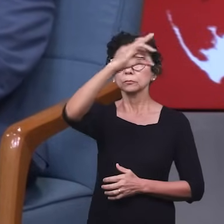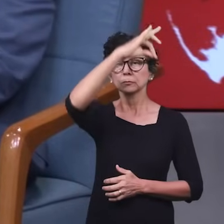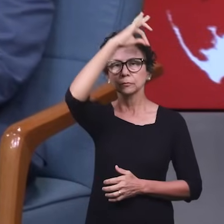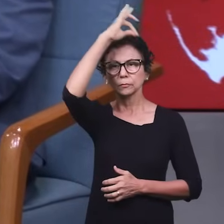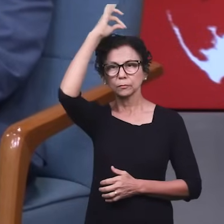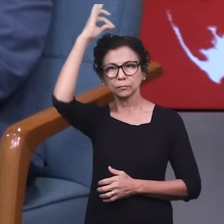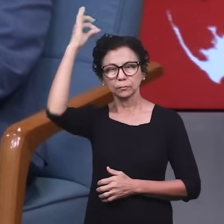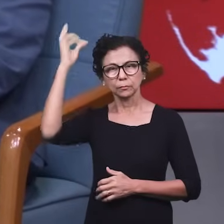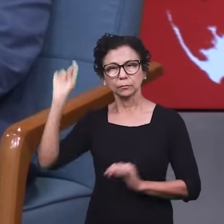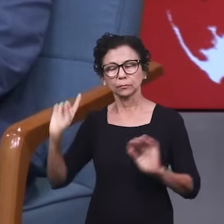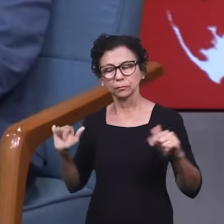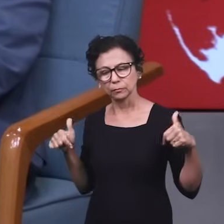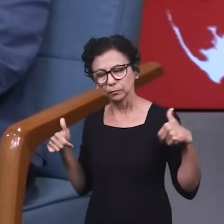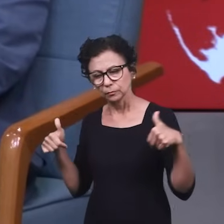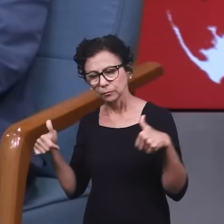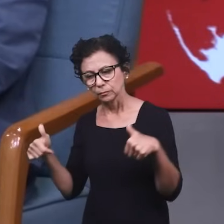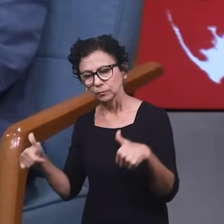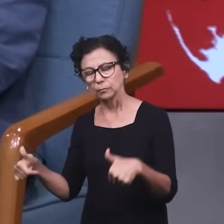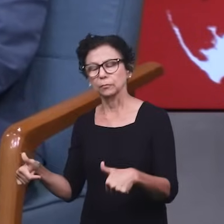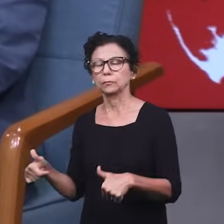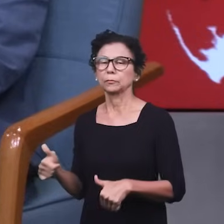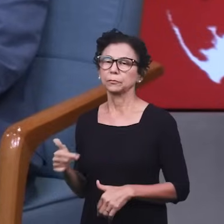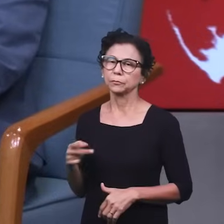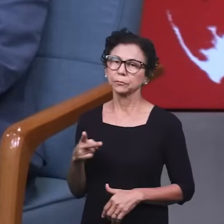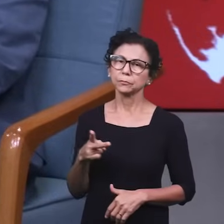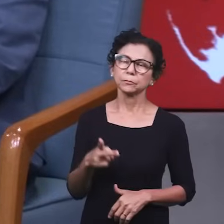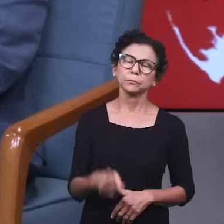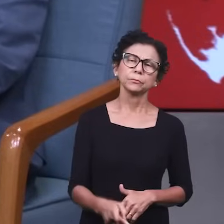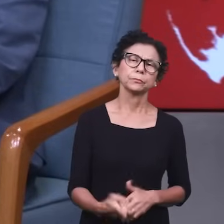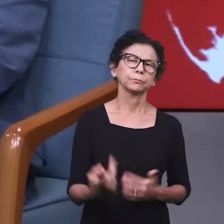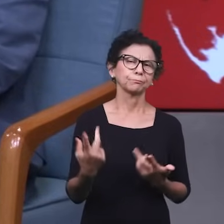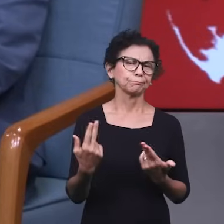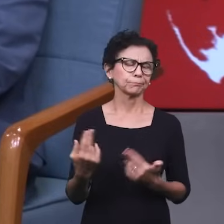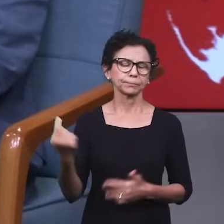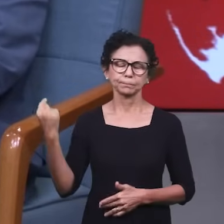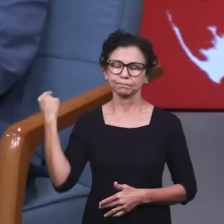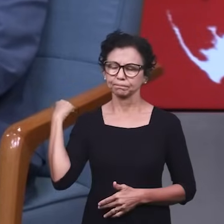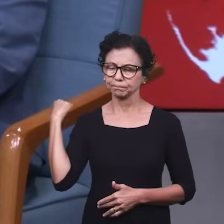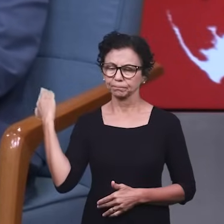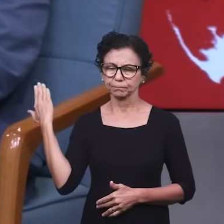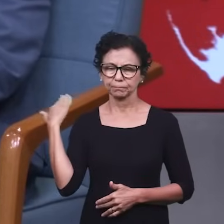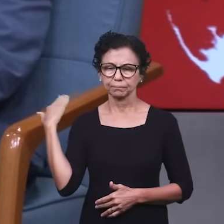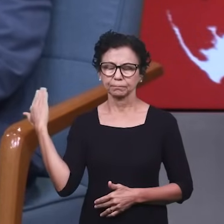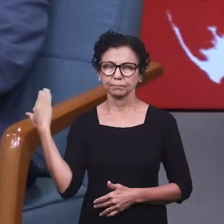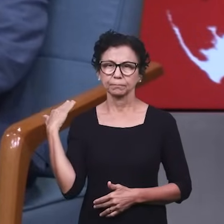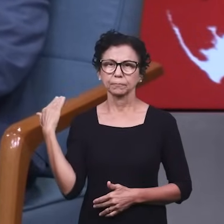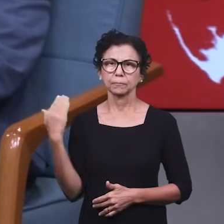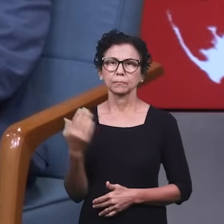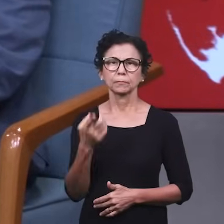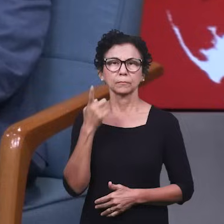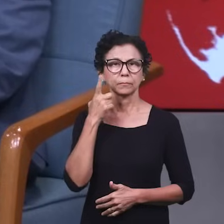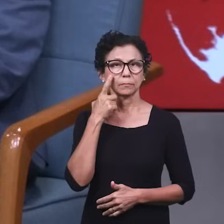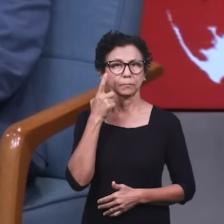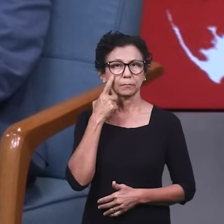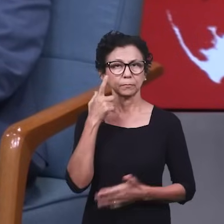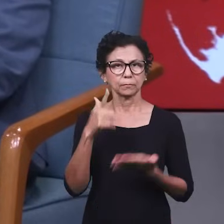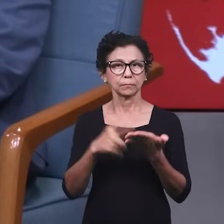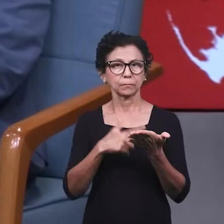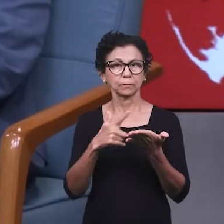do Espírito Santo na vida da igreja primitiva é a mesma manifestação do Espírito Santo